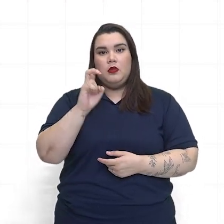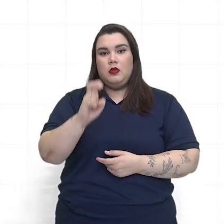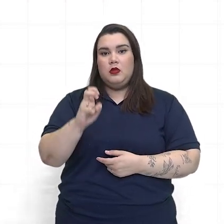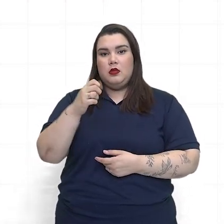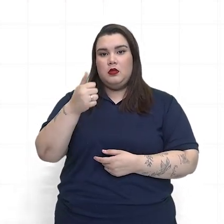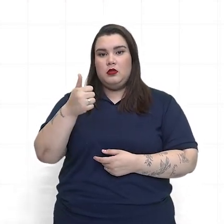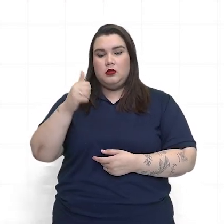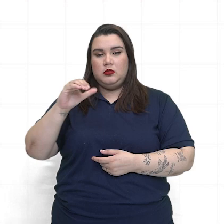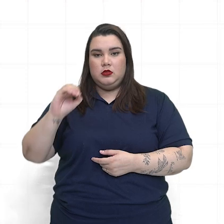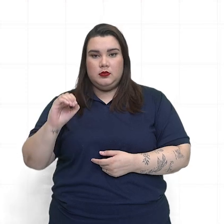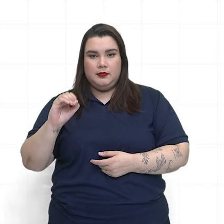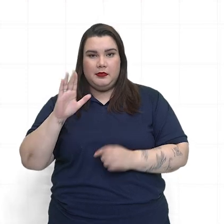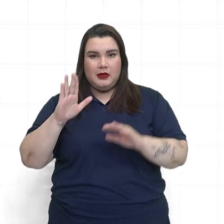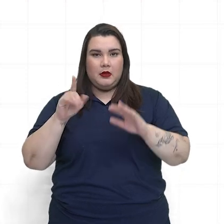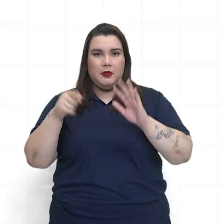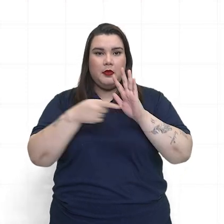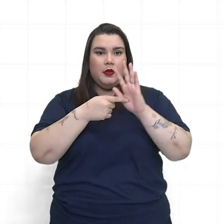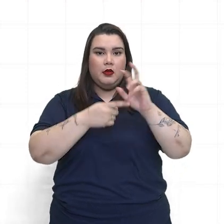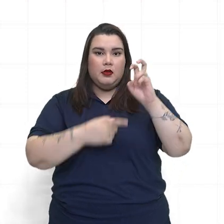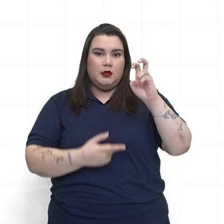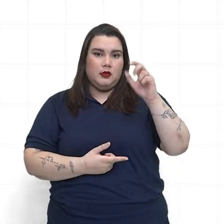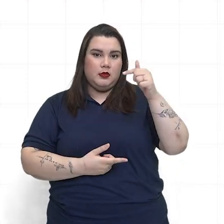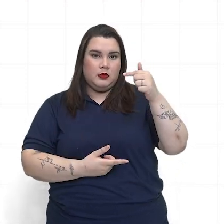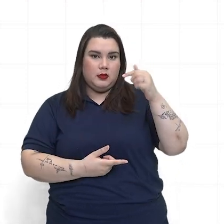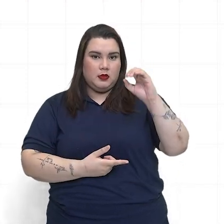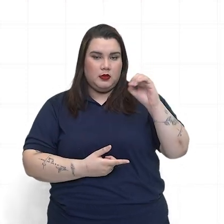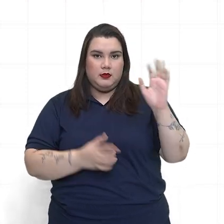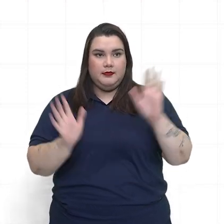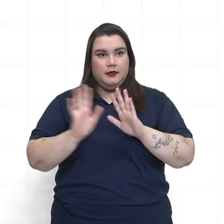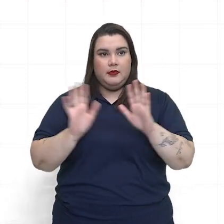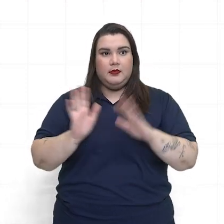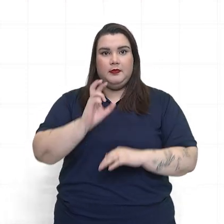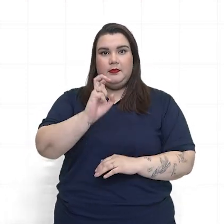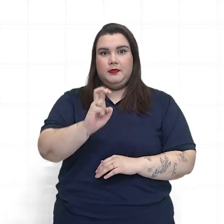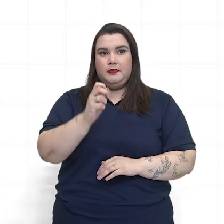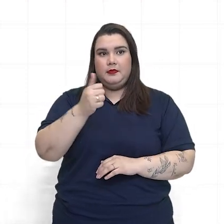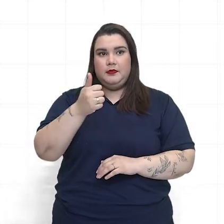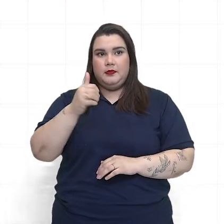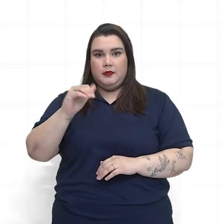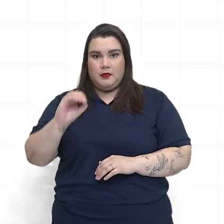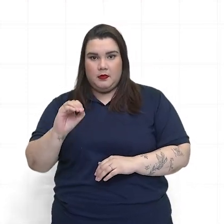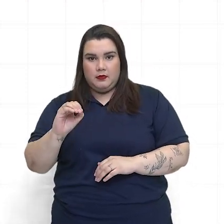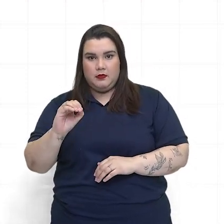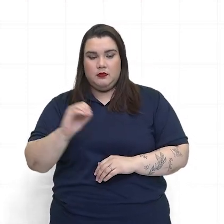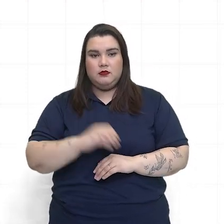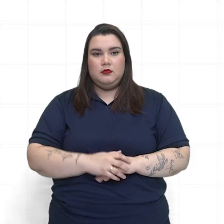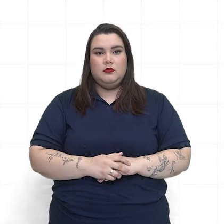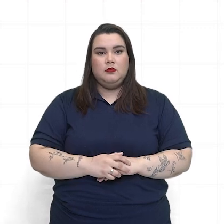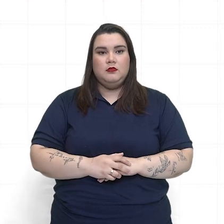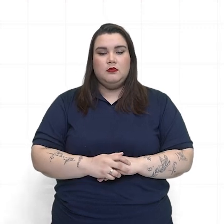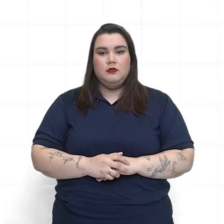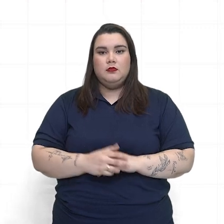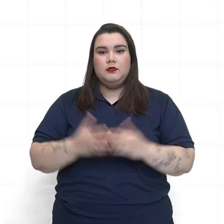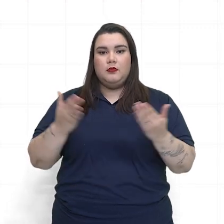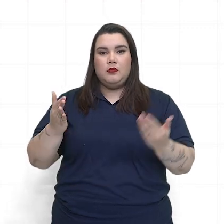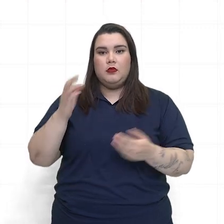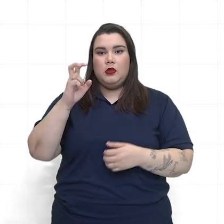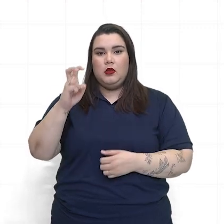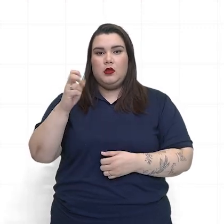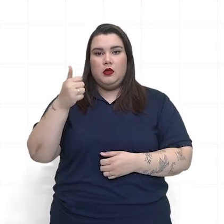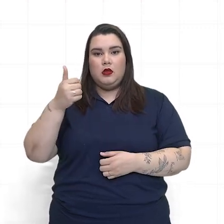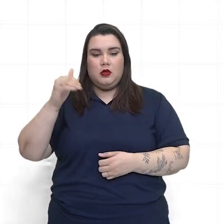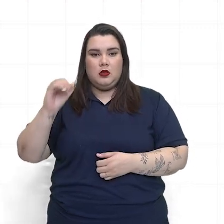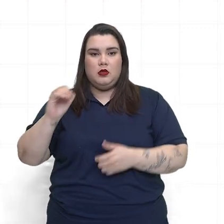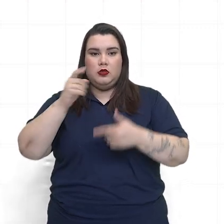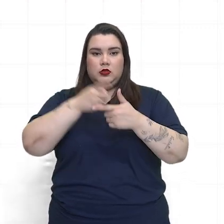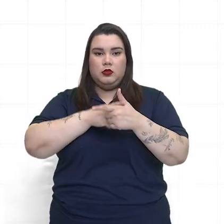510. E aqui está aparecendo 570. Então, ó, não é 510, beleza? Então, vamos lá. 510 dividido